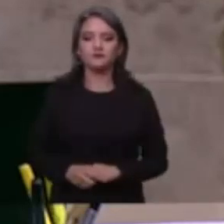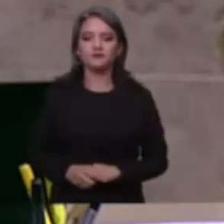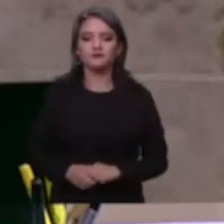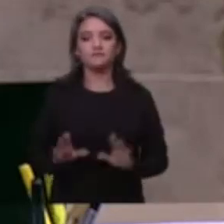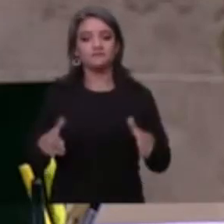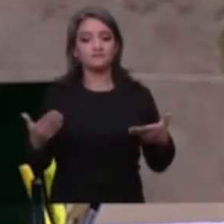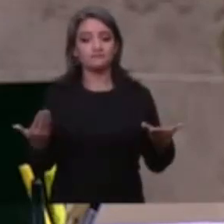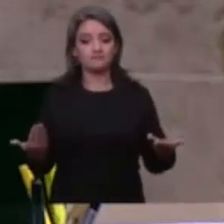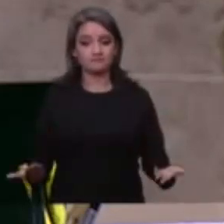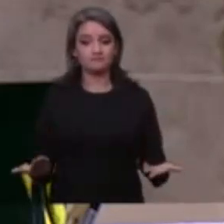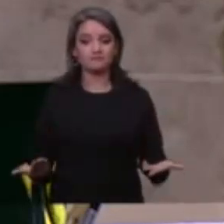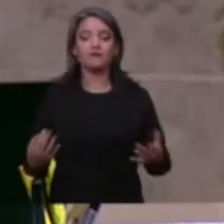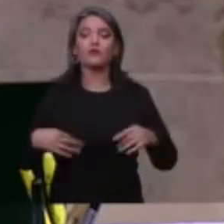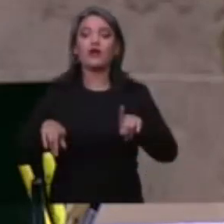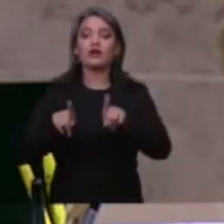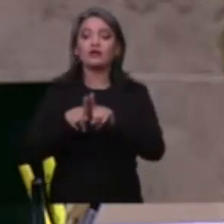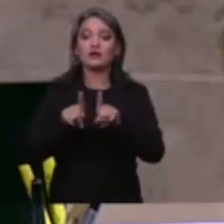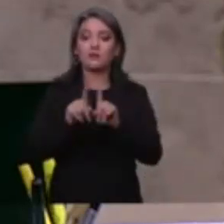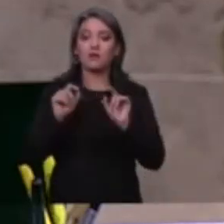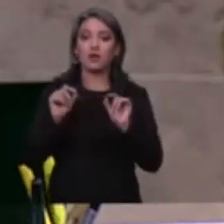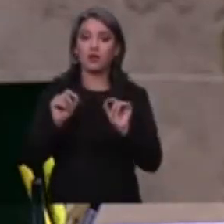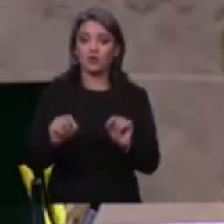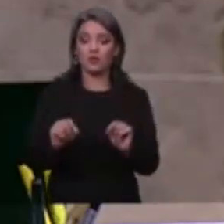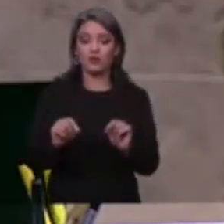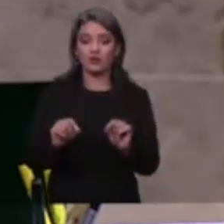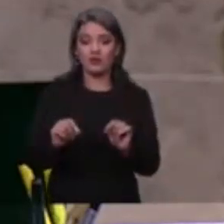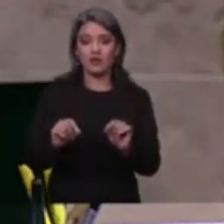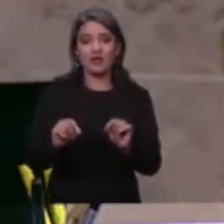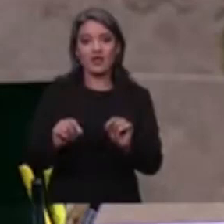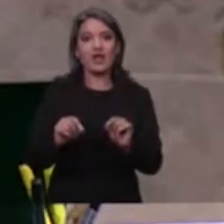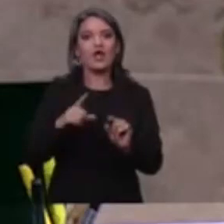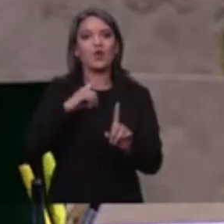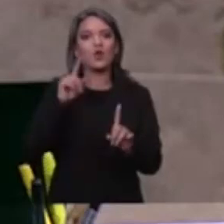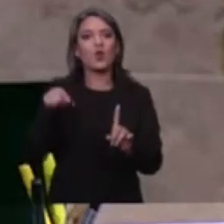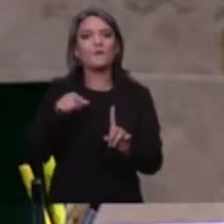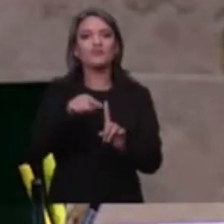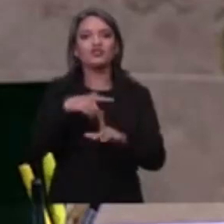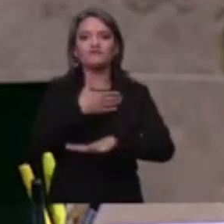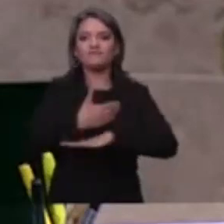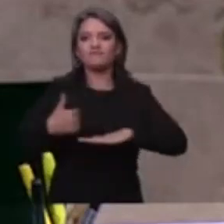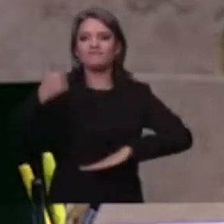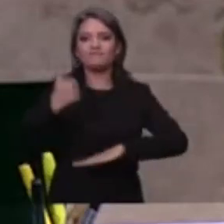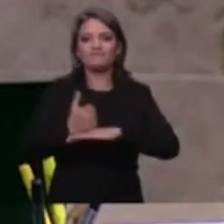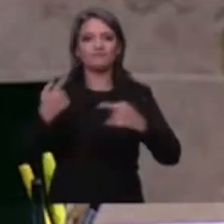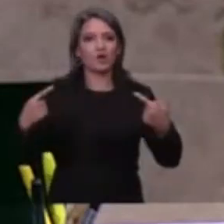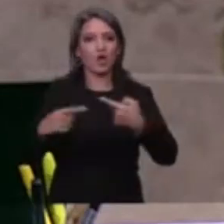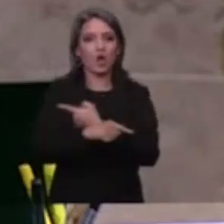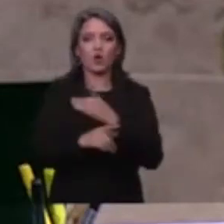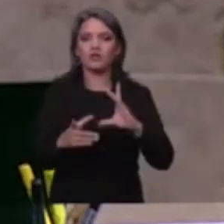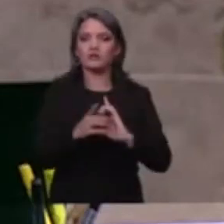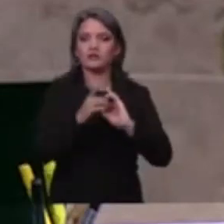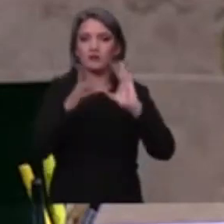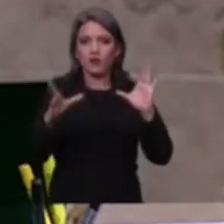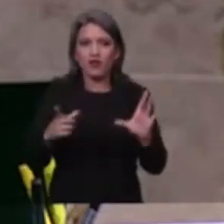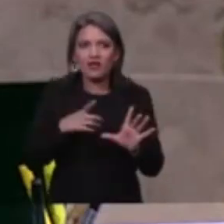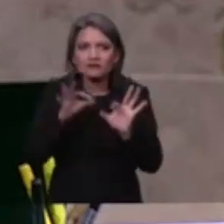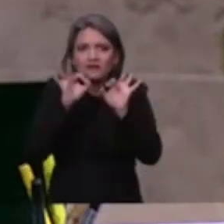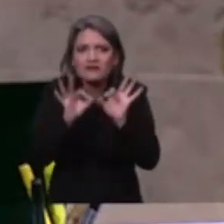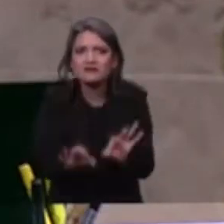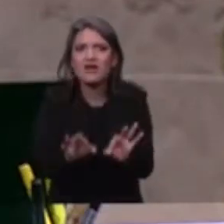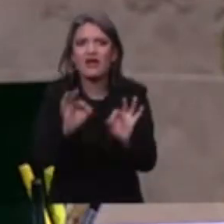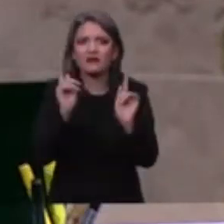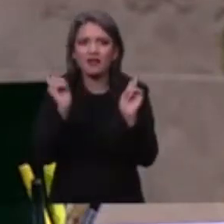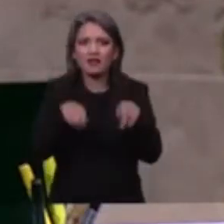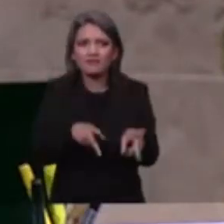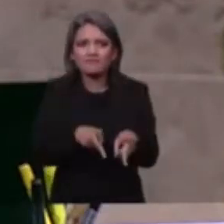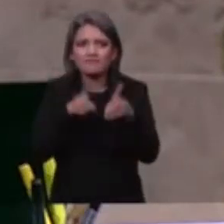Assim, sua adesão subjetiva a intenção golpista da ordem antidemocrática é incontestável e foi